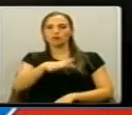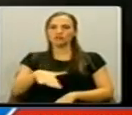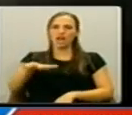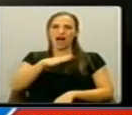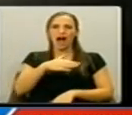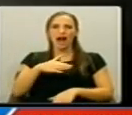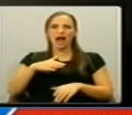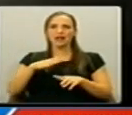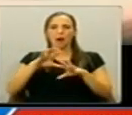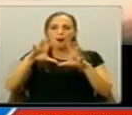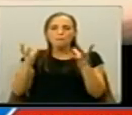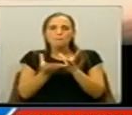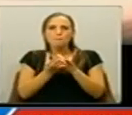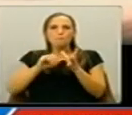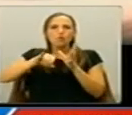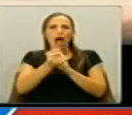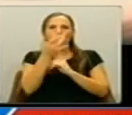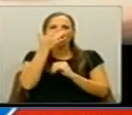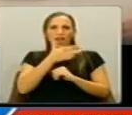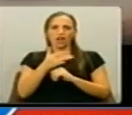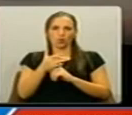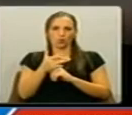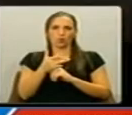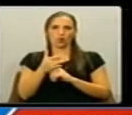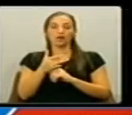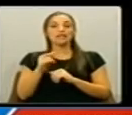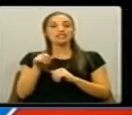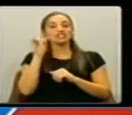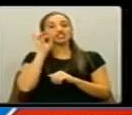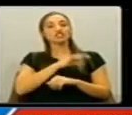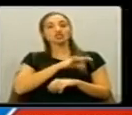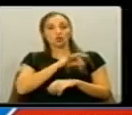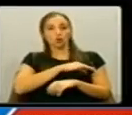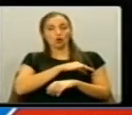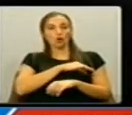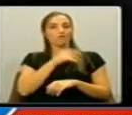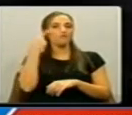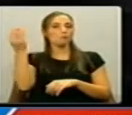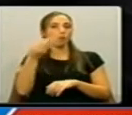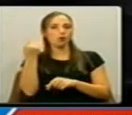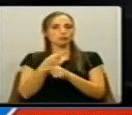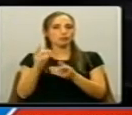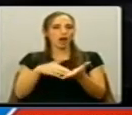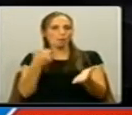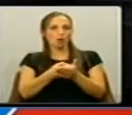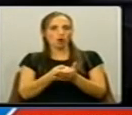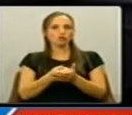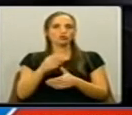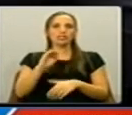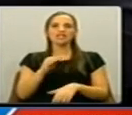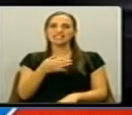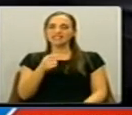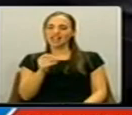negros, dos chamados buracos de verme, e que é um senhor também conhecido pelas apostas que faz com Stephen Hawking sobre as descobertas